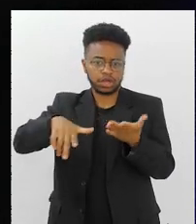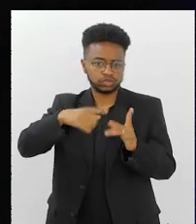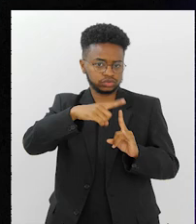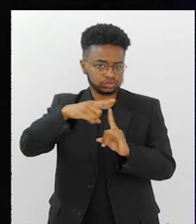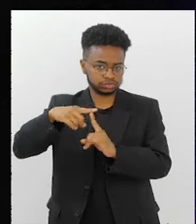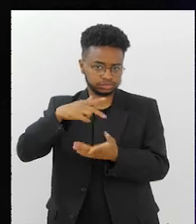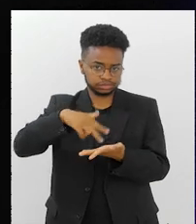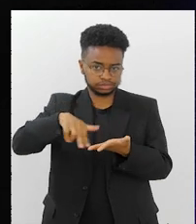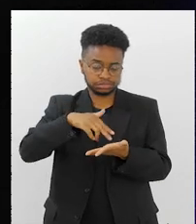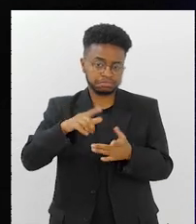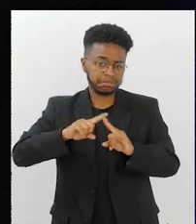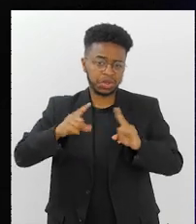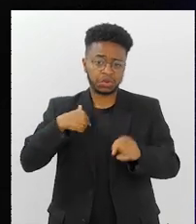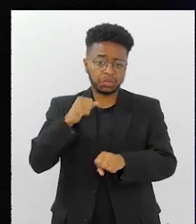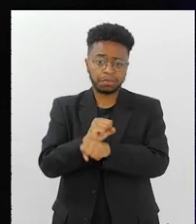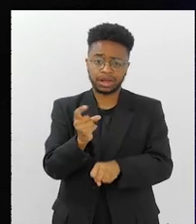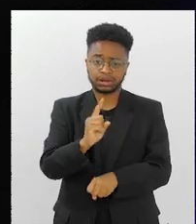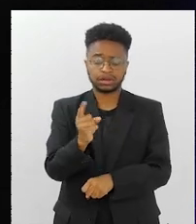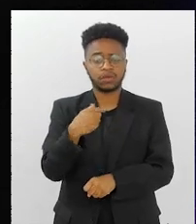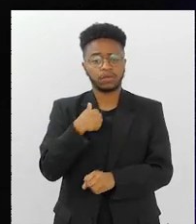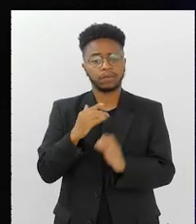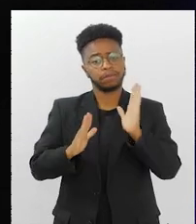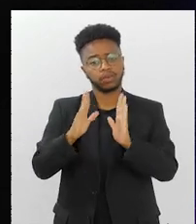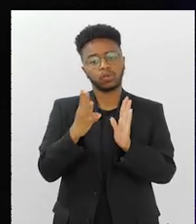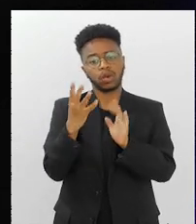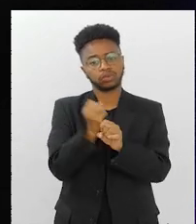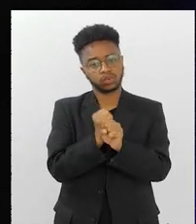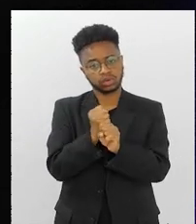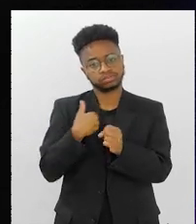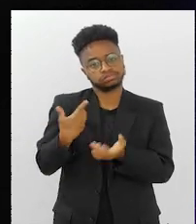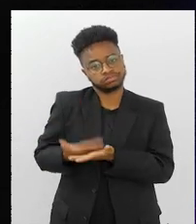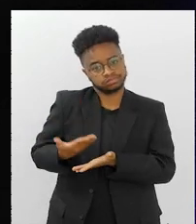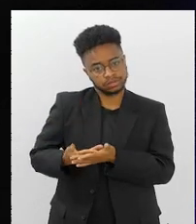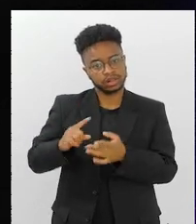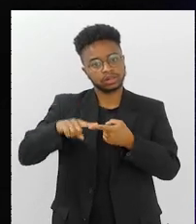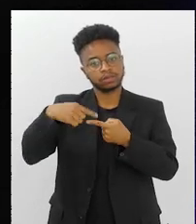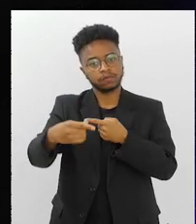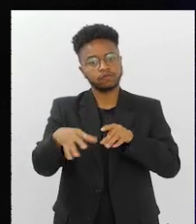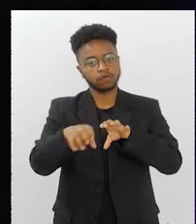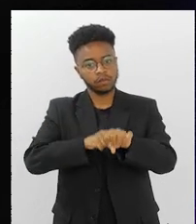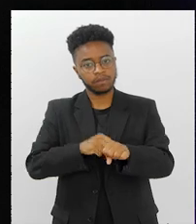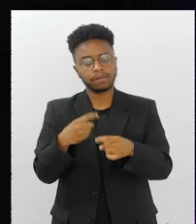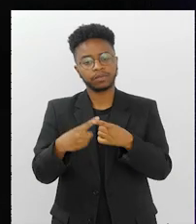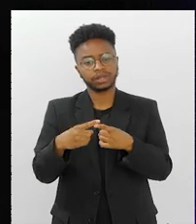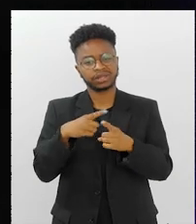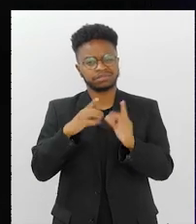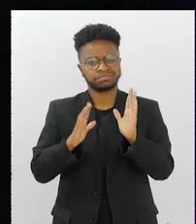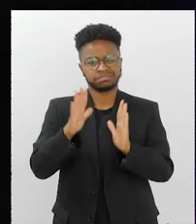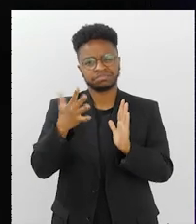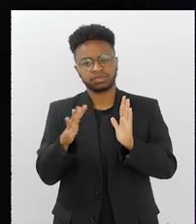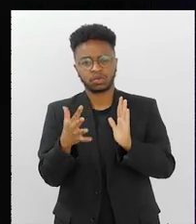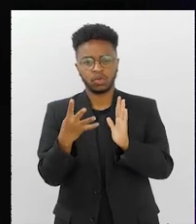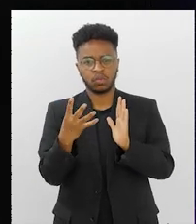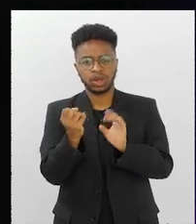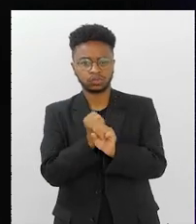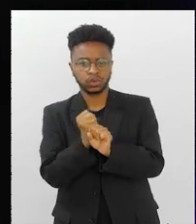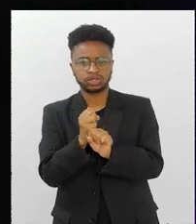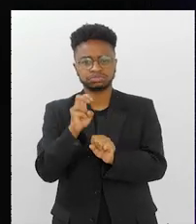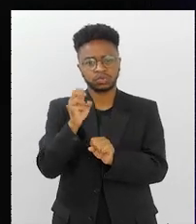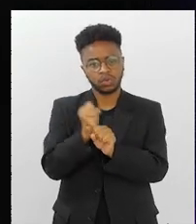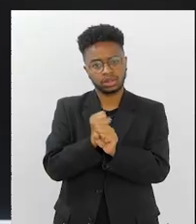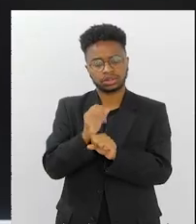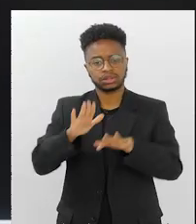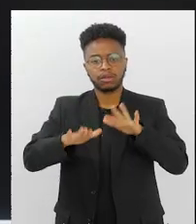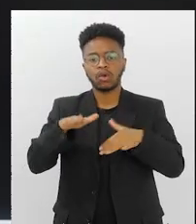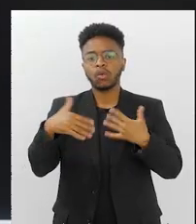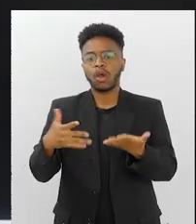modalid idade e não parei mais fiquei durante 4 anos me formei porque e varia entre 4 e 5 anos uma formação dependendo